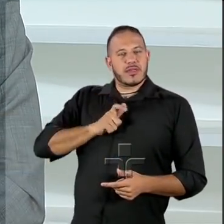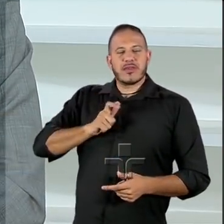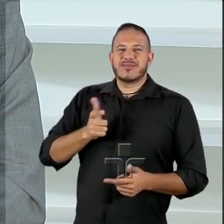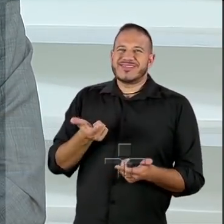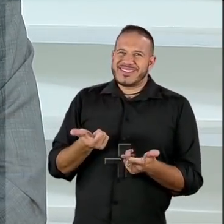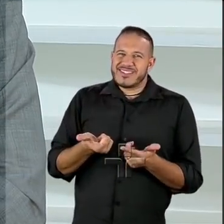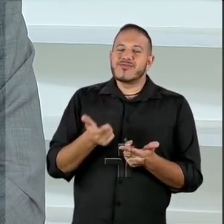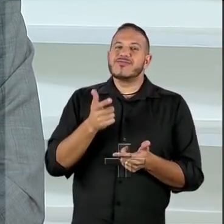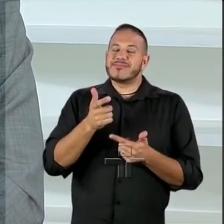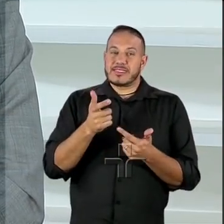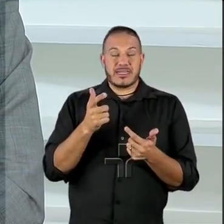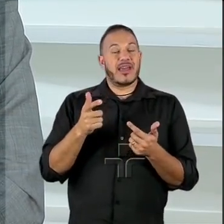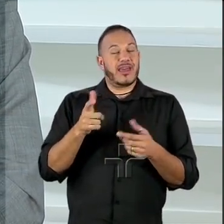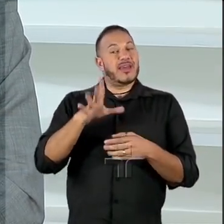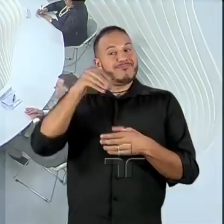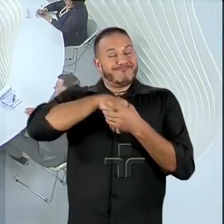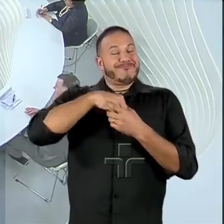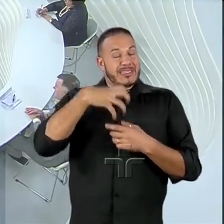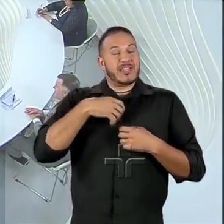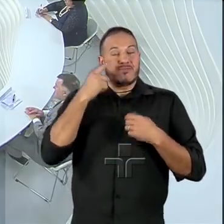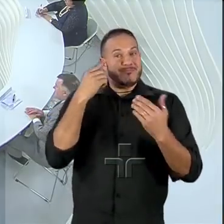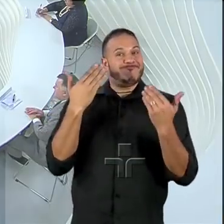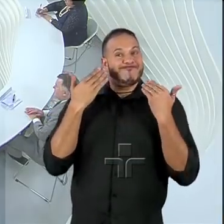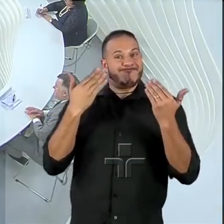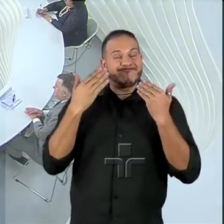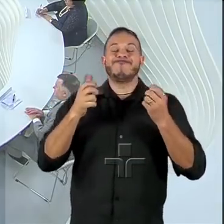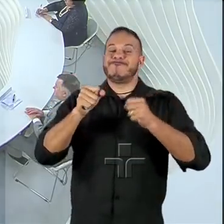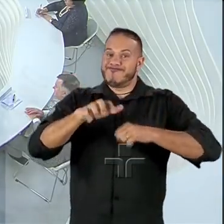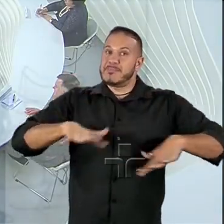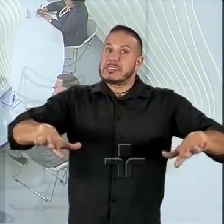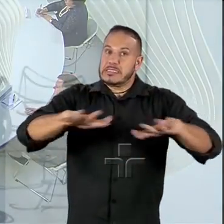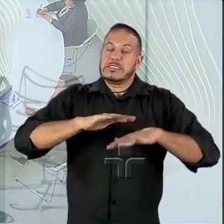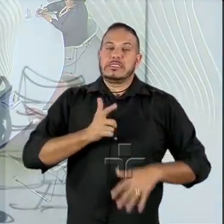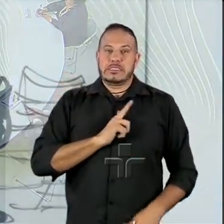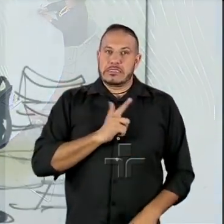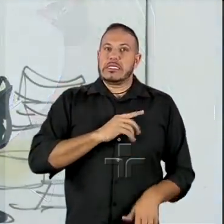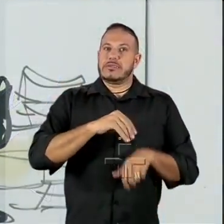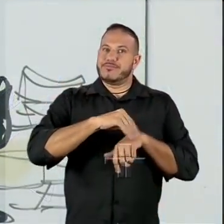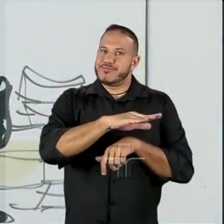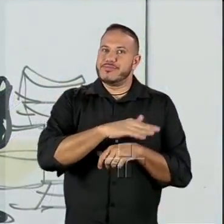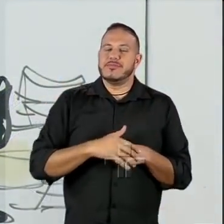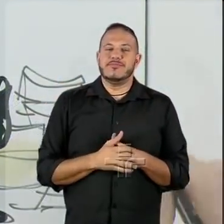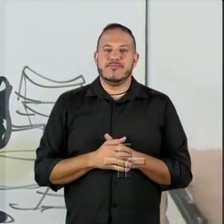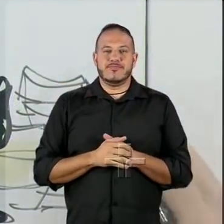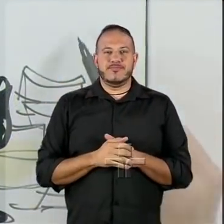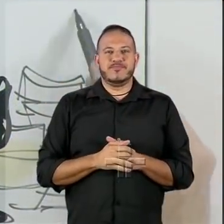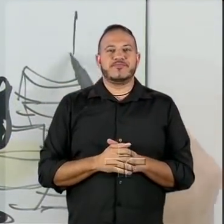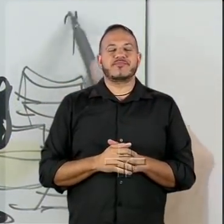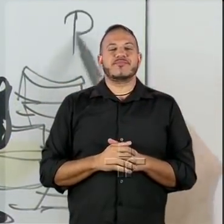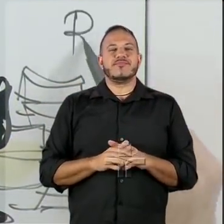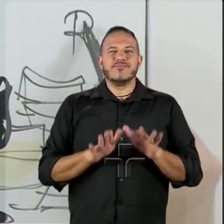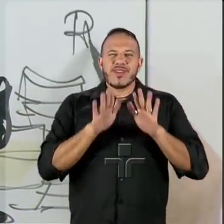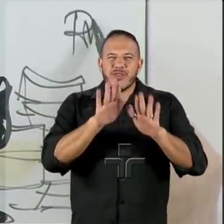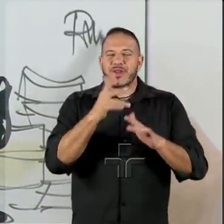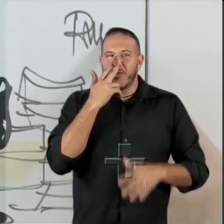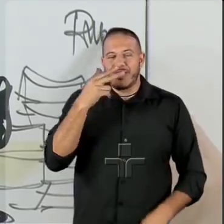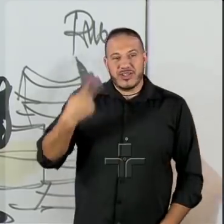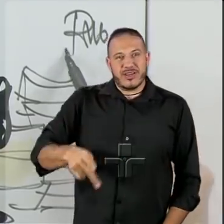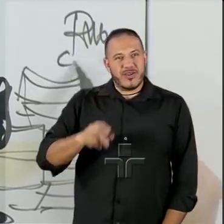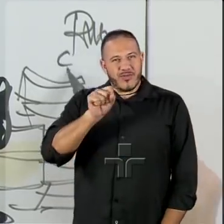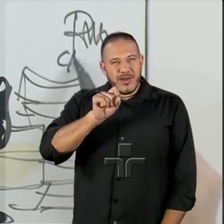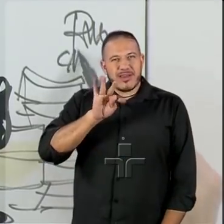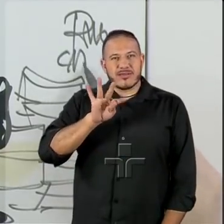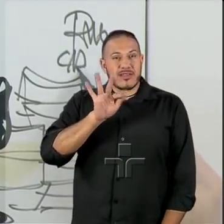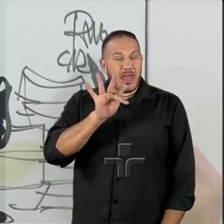de desconfiança generalizada. Agora, eu acho que o Supremo Tribunal Federal deve se